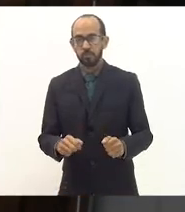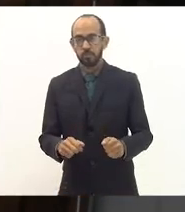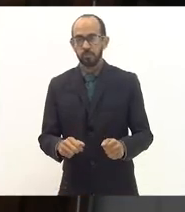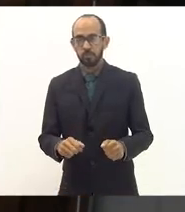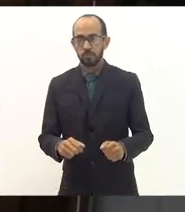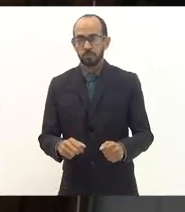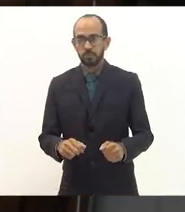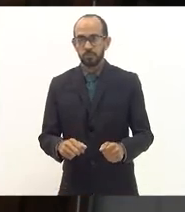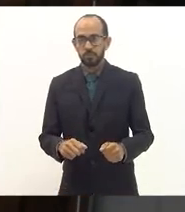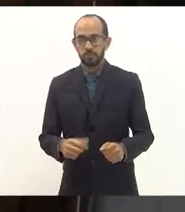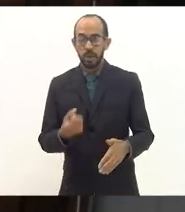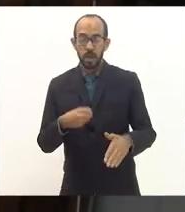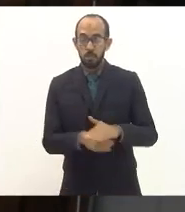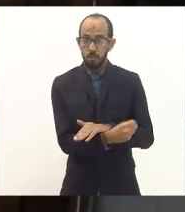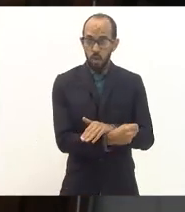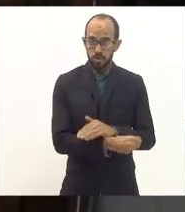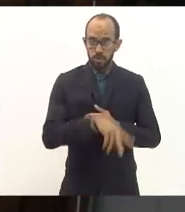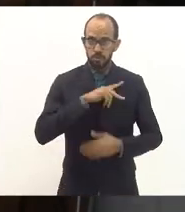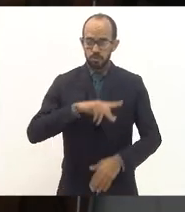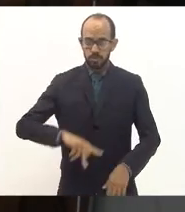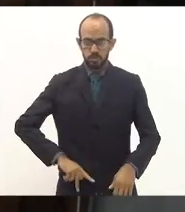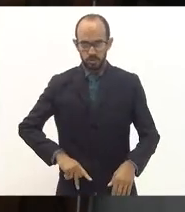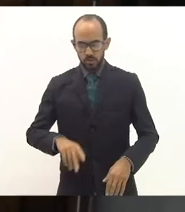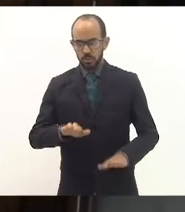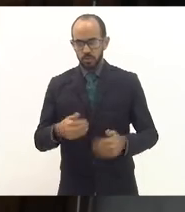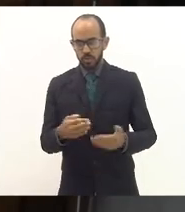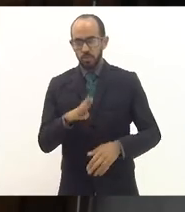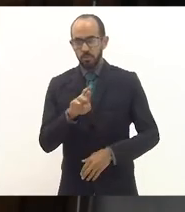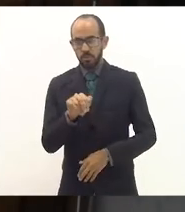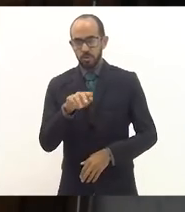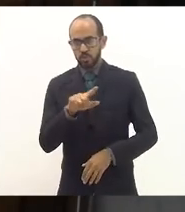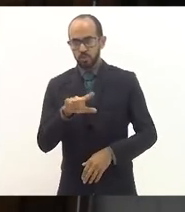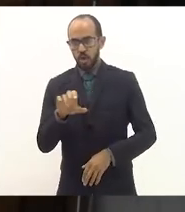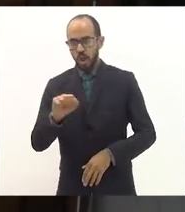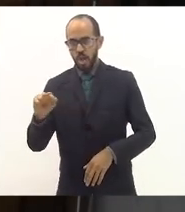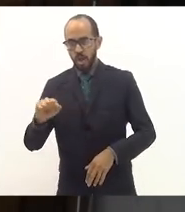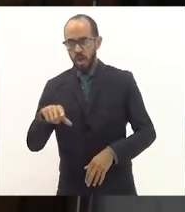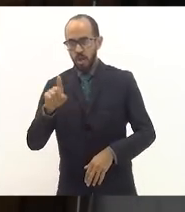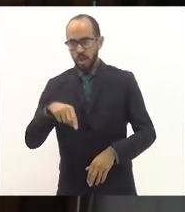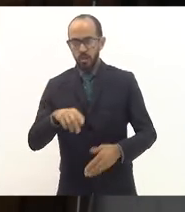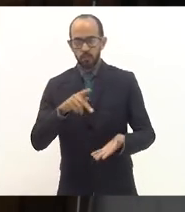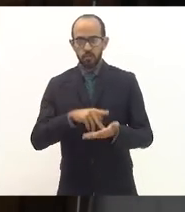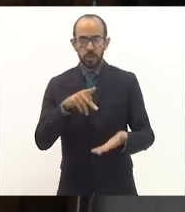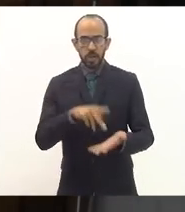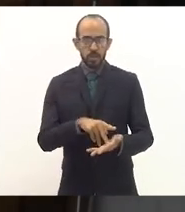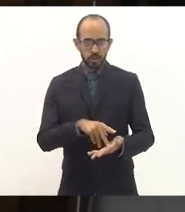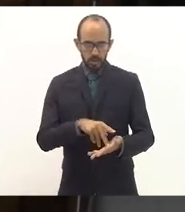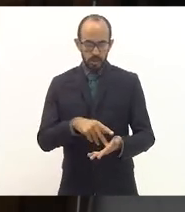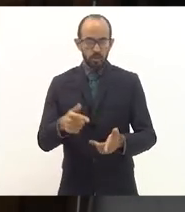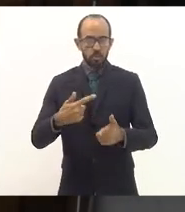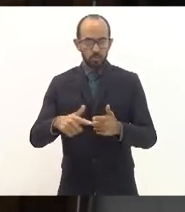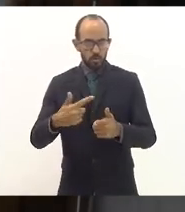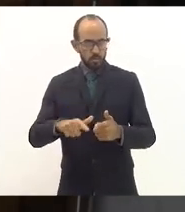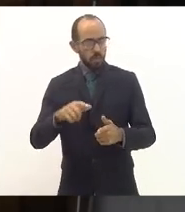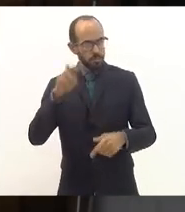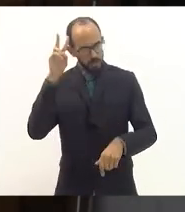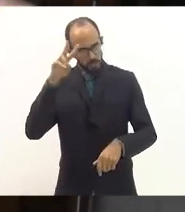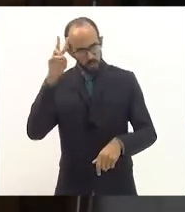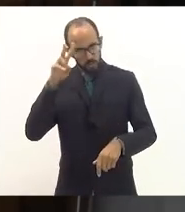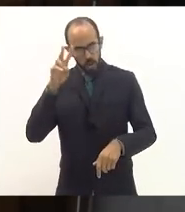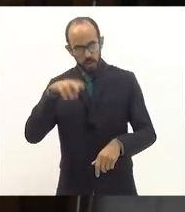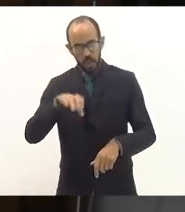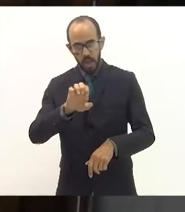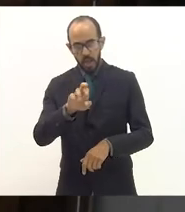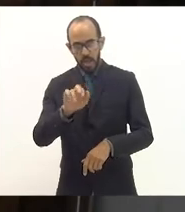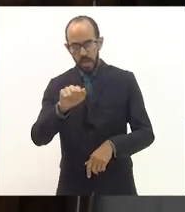João Goulart. Então, Brizola era o verdadeiro fio da história. A era